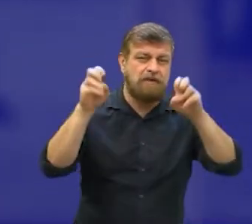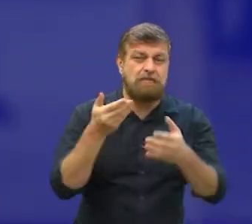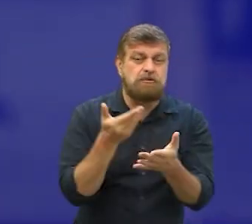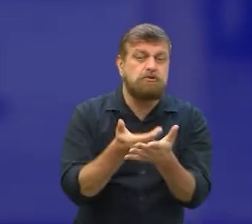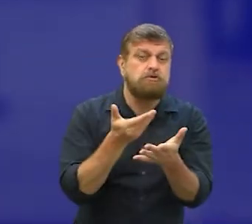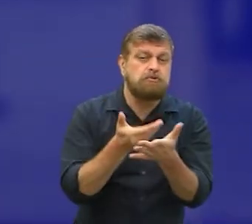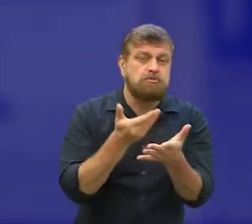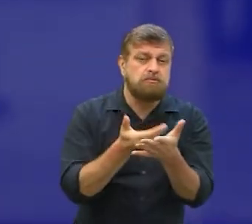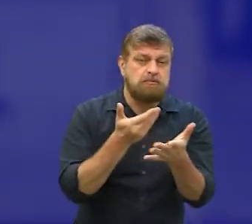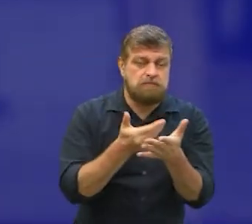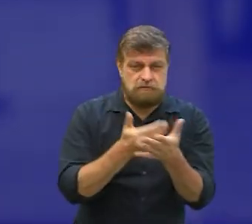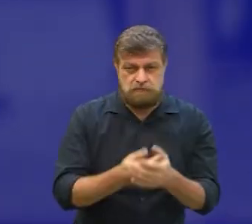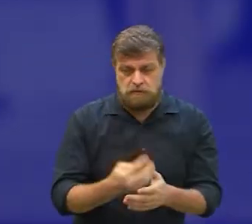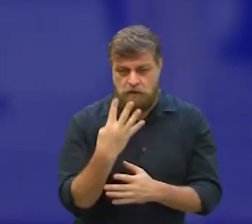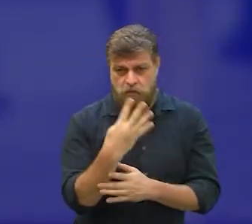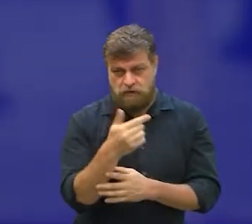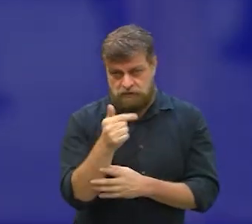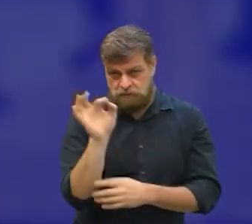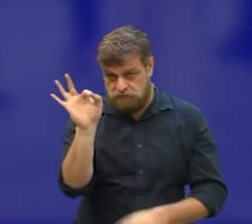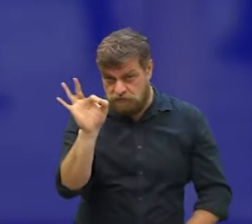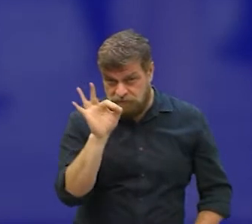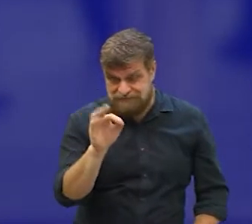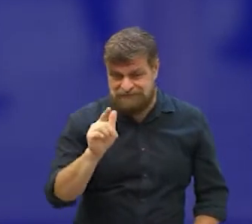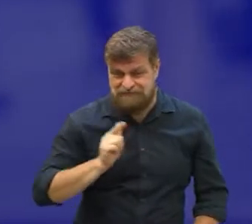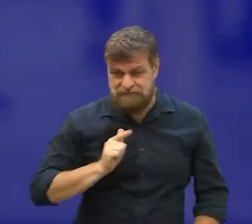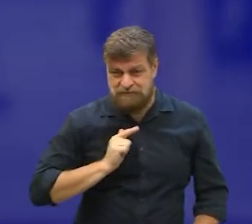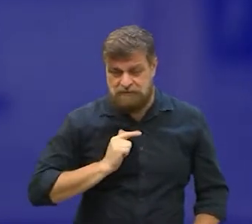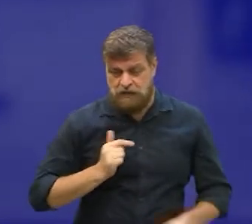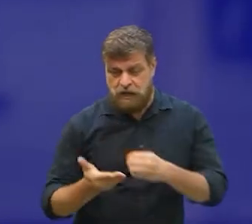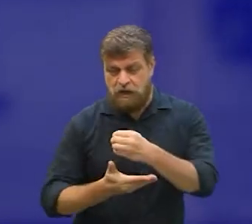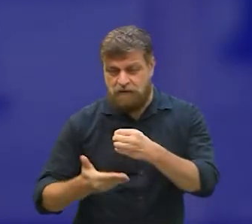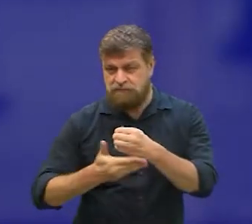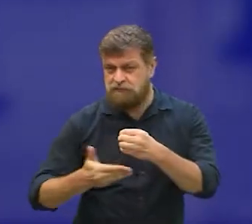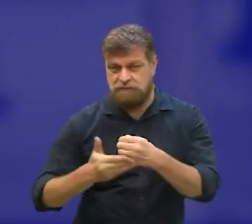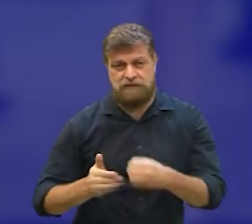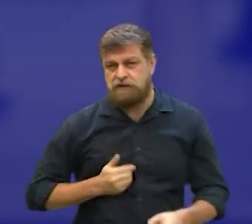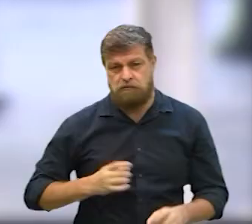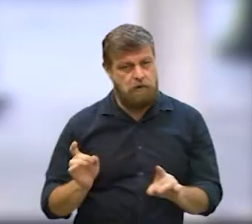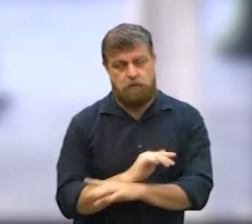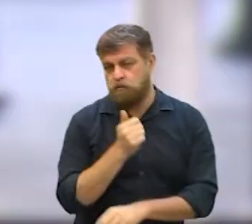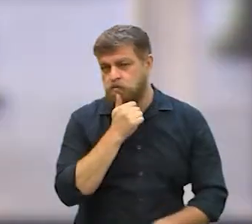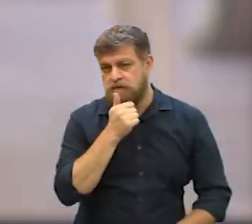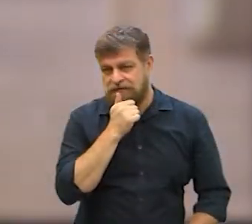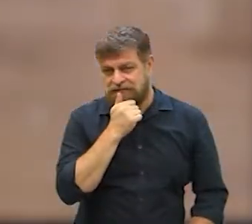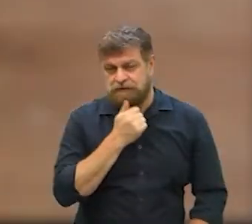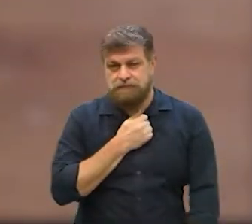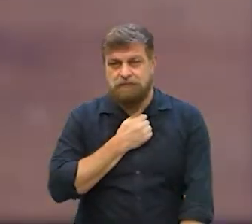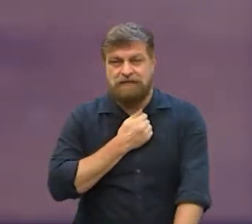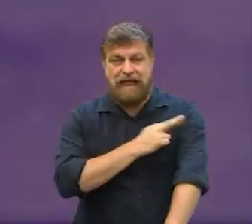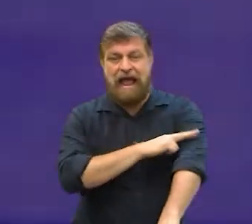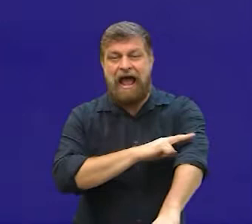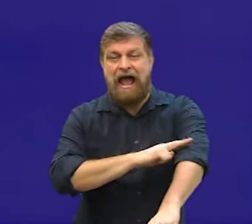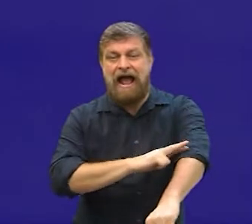nível de escolaridade, a maioria, 42%, tem o ensino fundamental incompleto. Já em relação à raça,